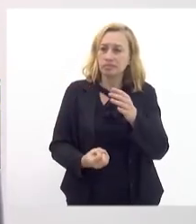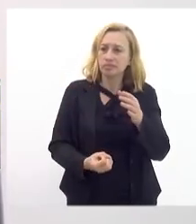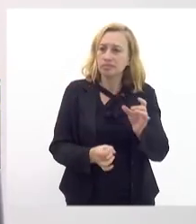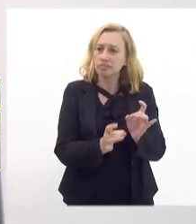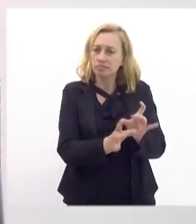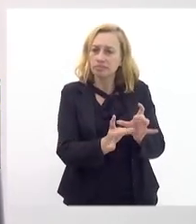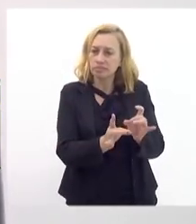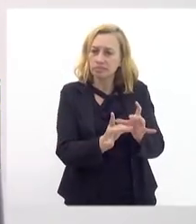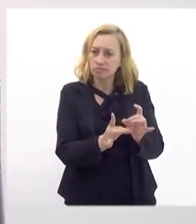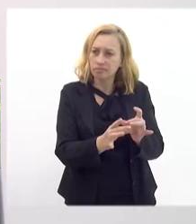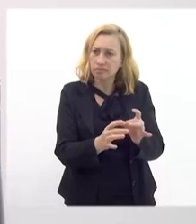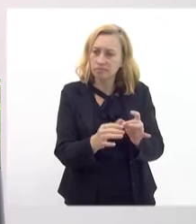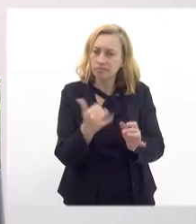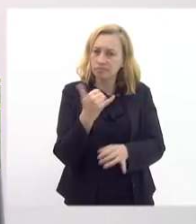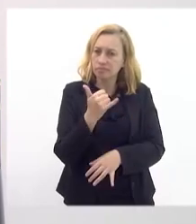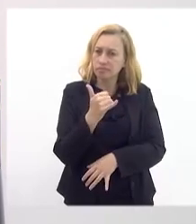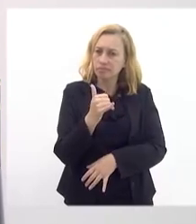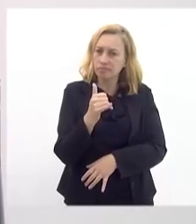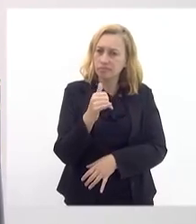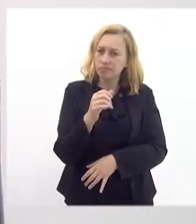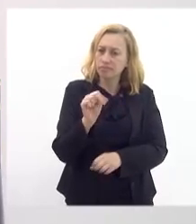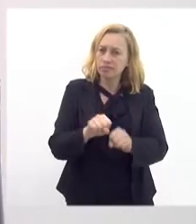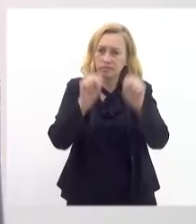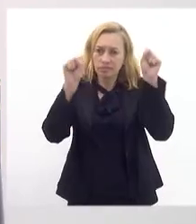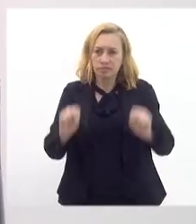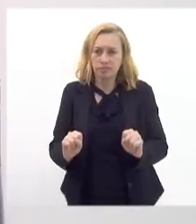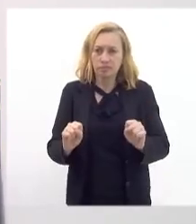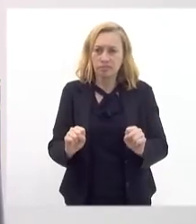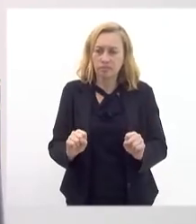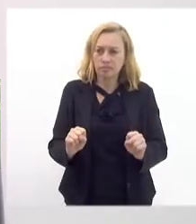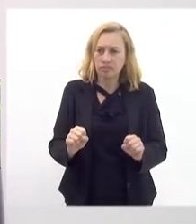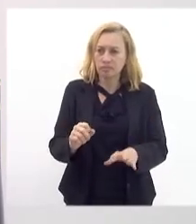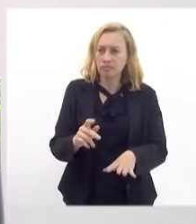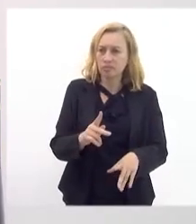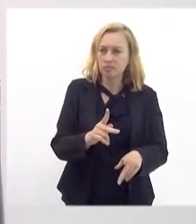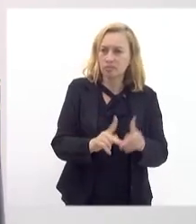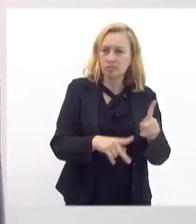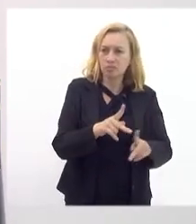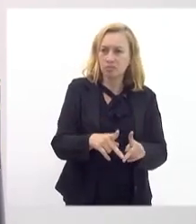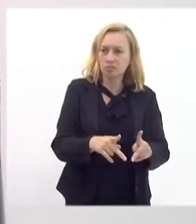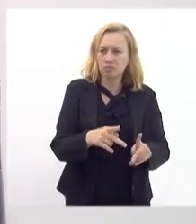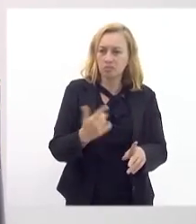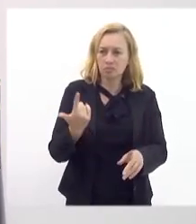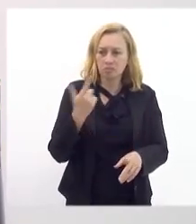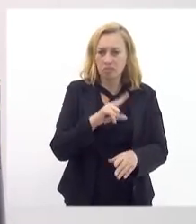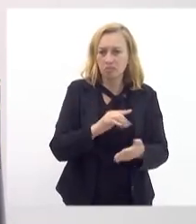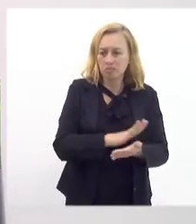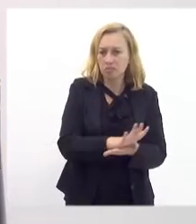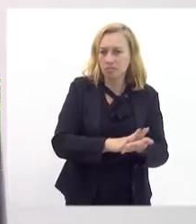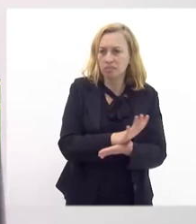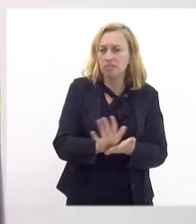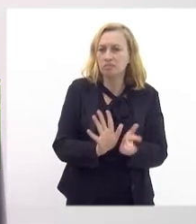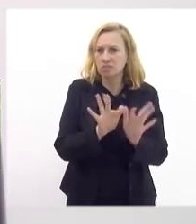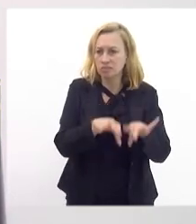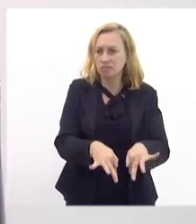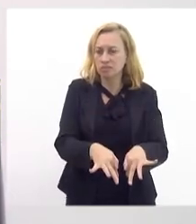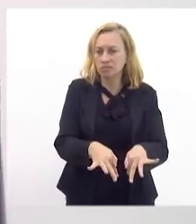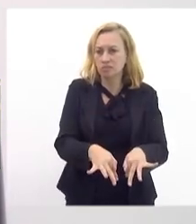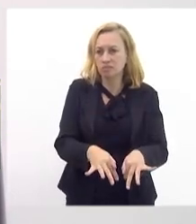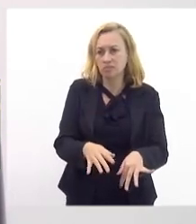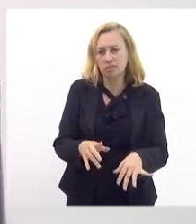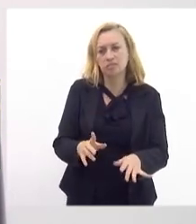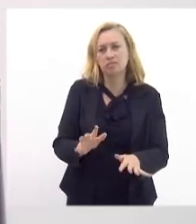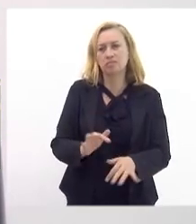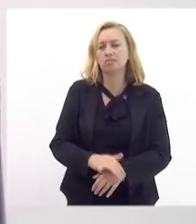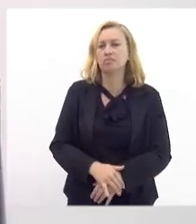sistema não tem benefício nenhum para a população do Entorno nem para região lá da zona leste então clique em concluir isso levando-se em conta